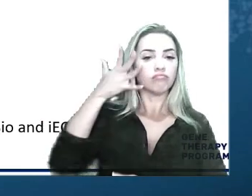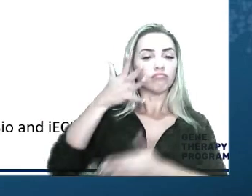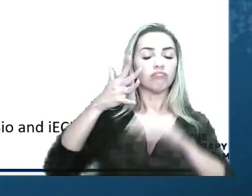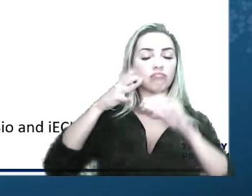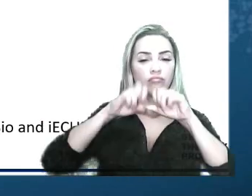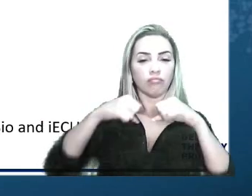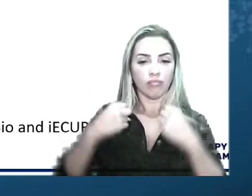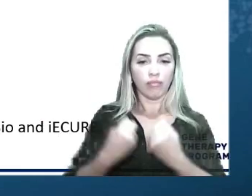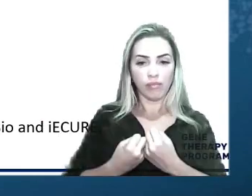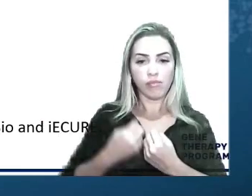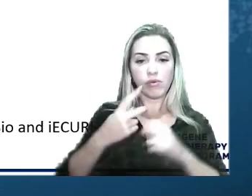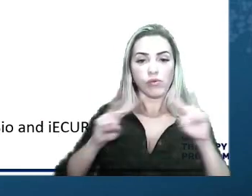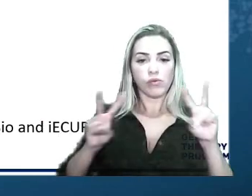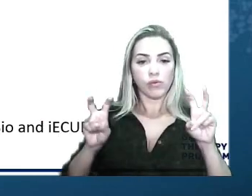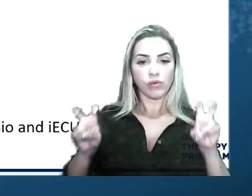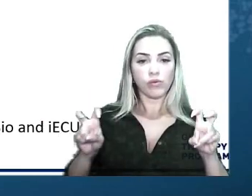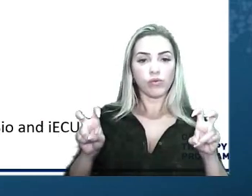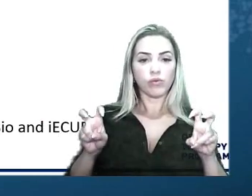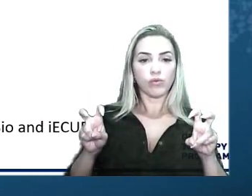simpósio sobre